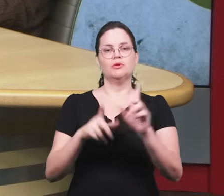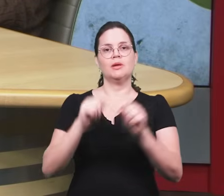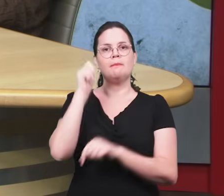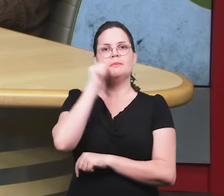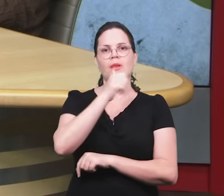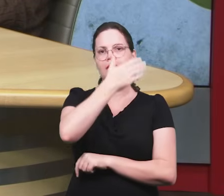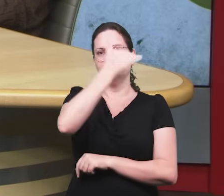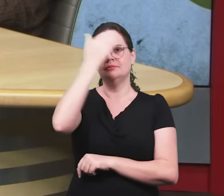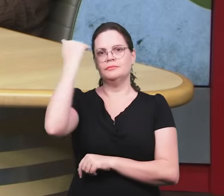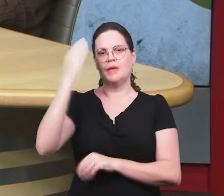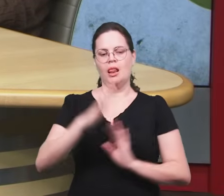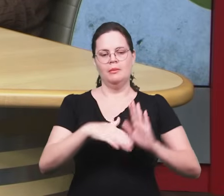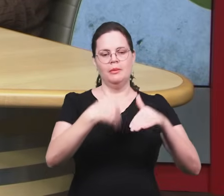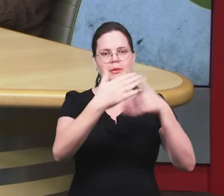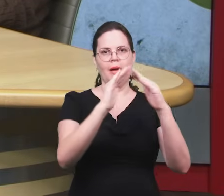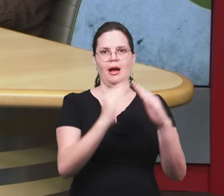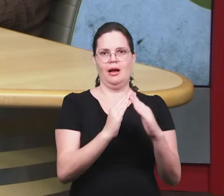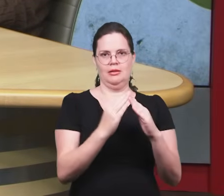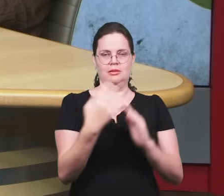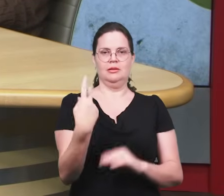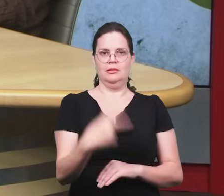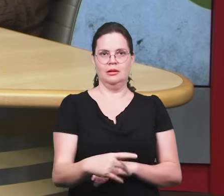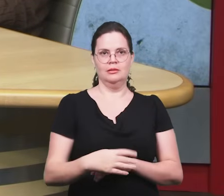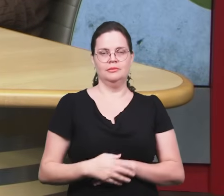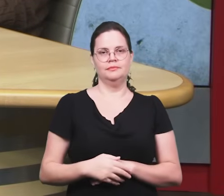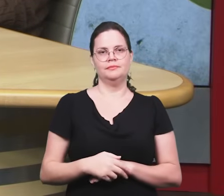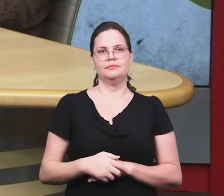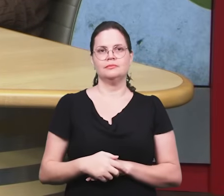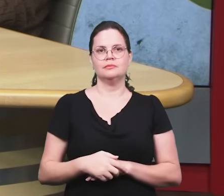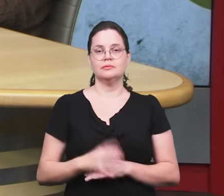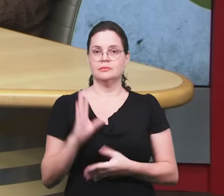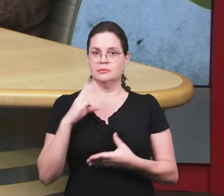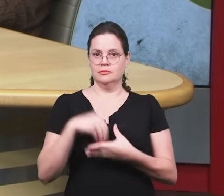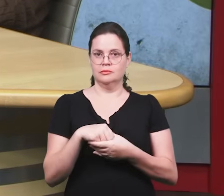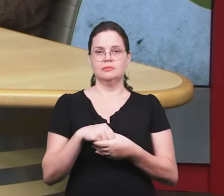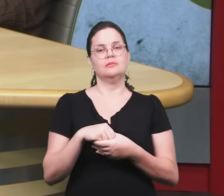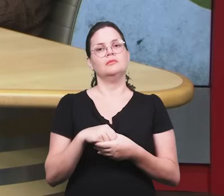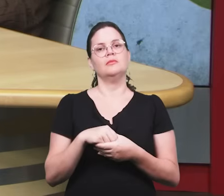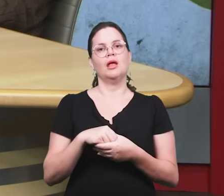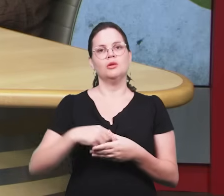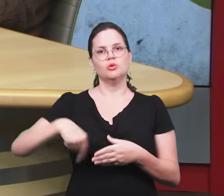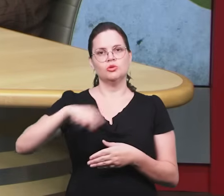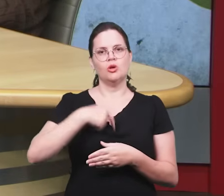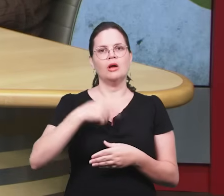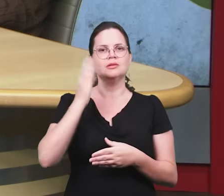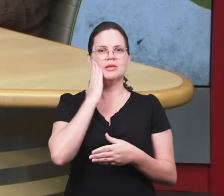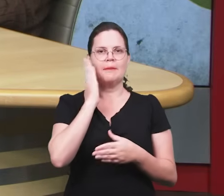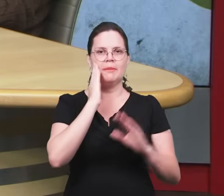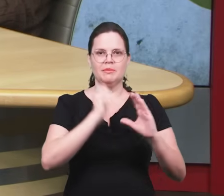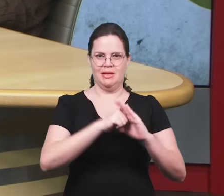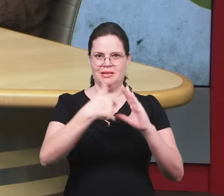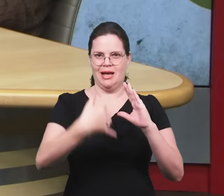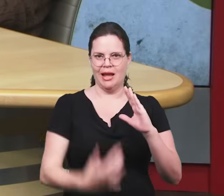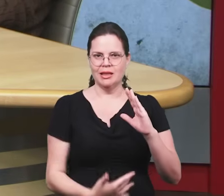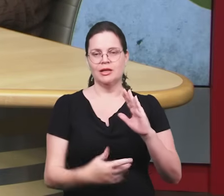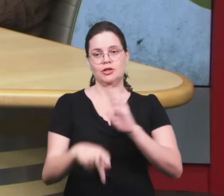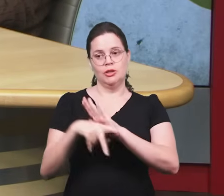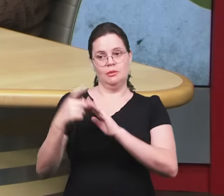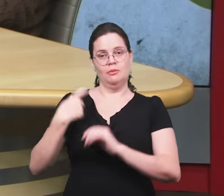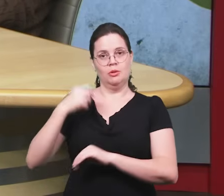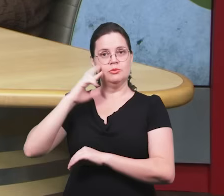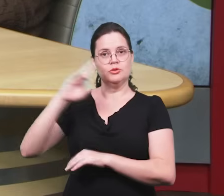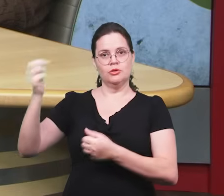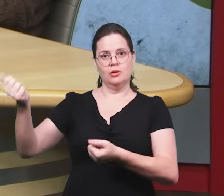sábia, ela edifica a casa, né? Então, dentro dessa sabedoria que vem da parte do Senhor,